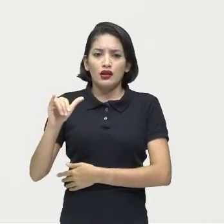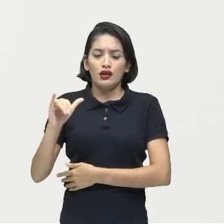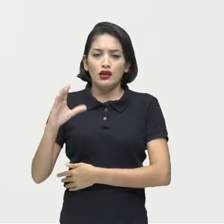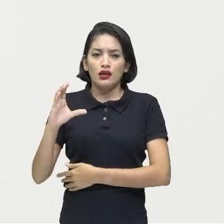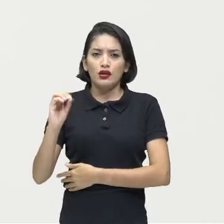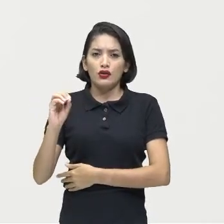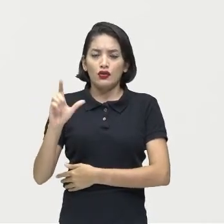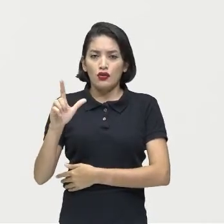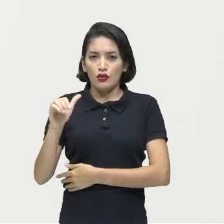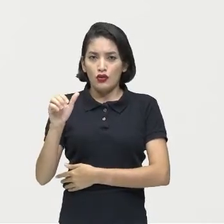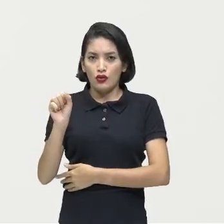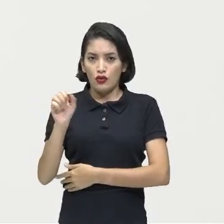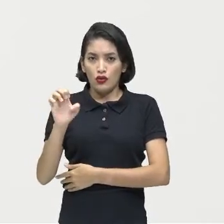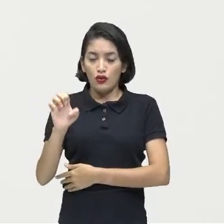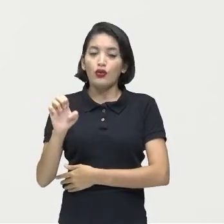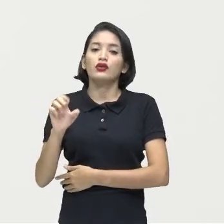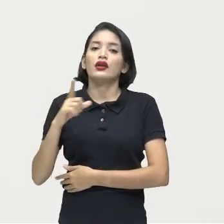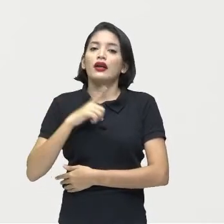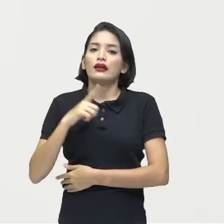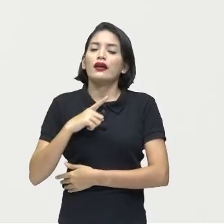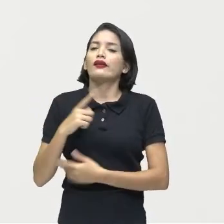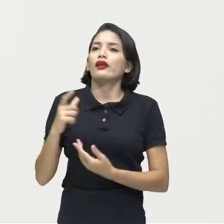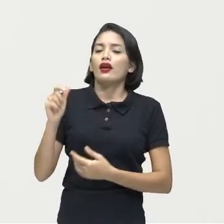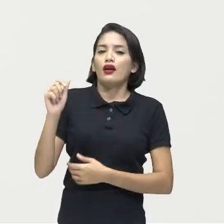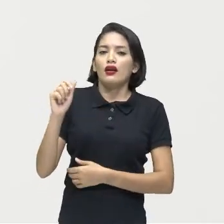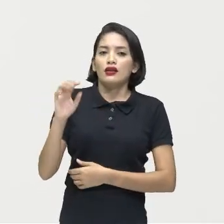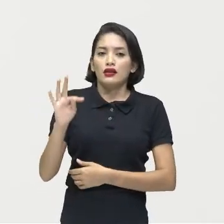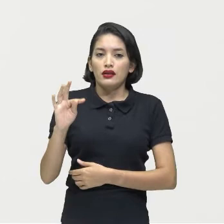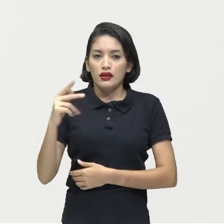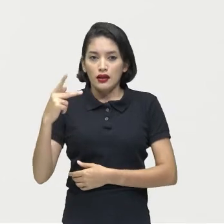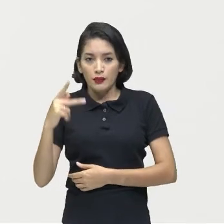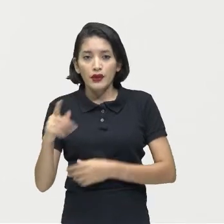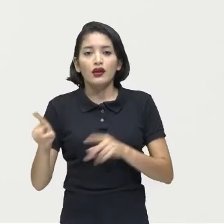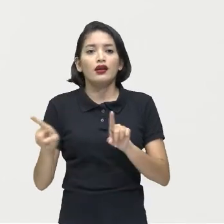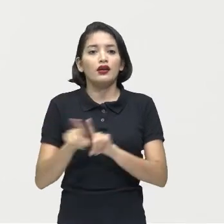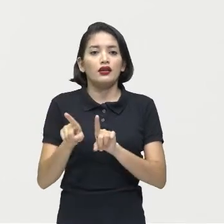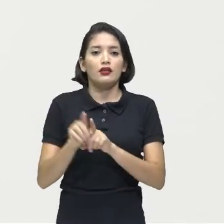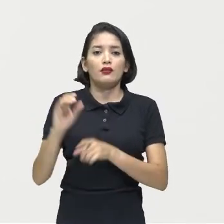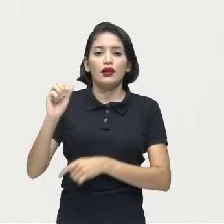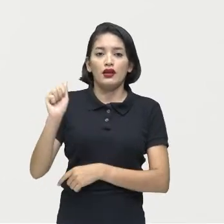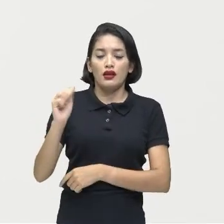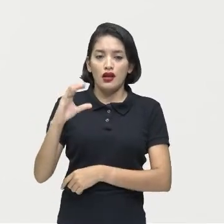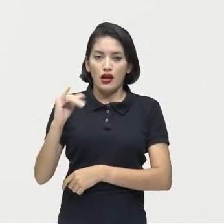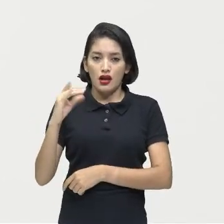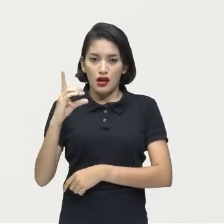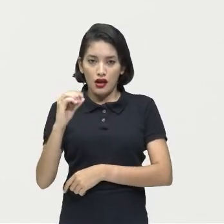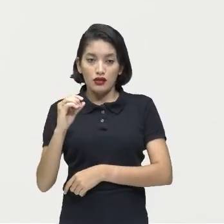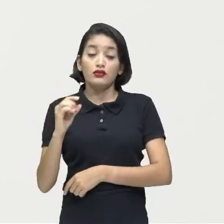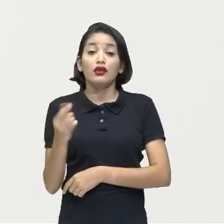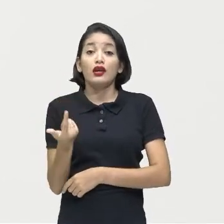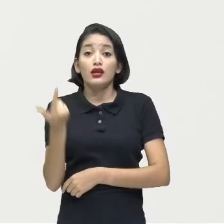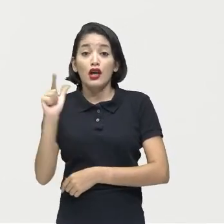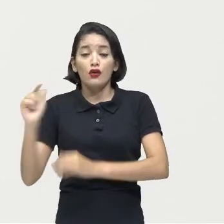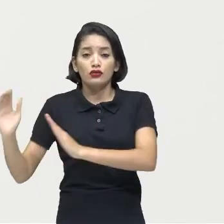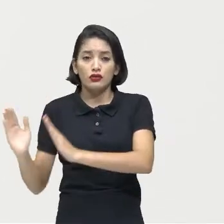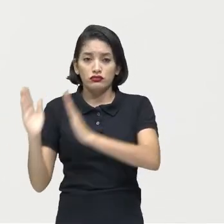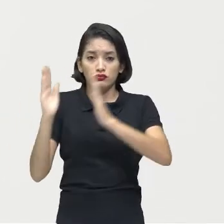ela vai ali produzir ATP, ácido pirúvico, até chegar na próxima etapa,